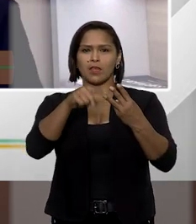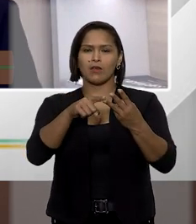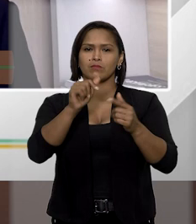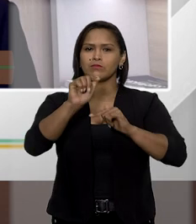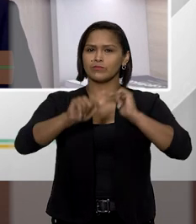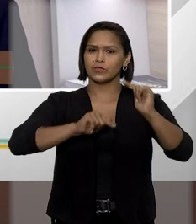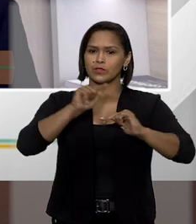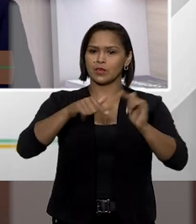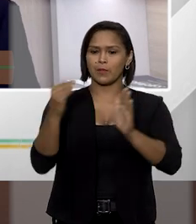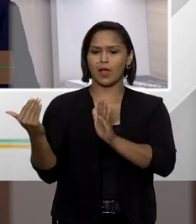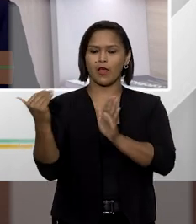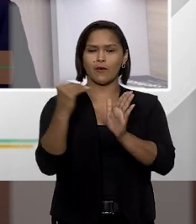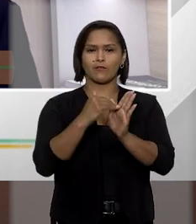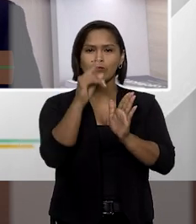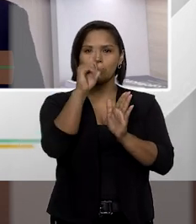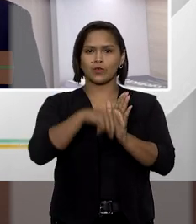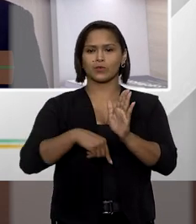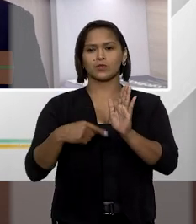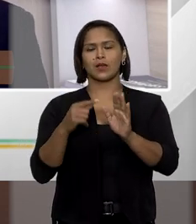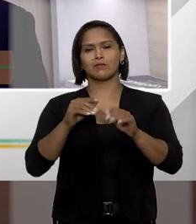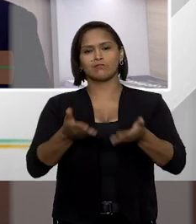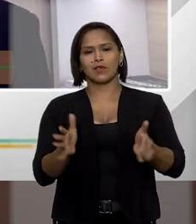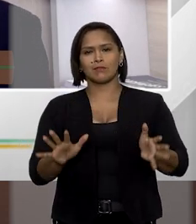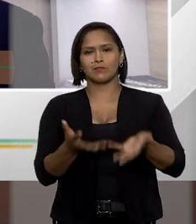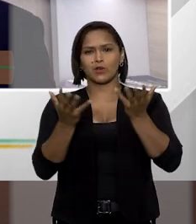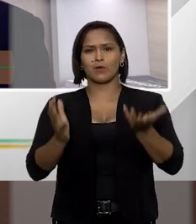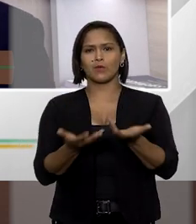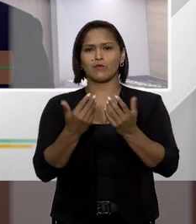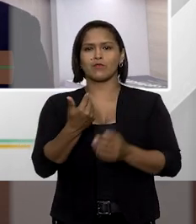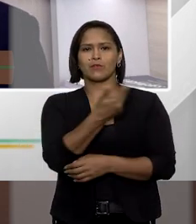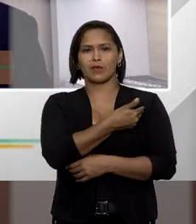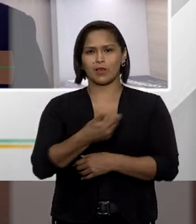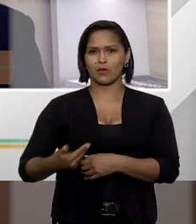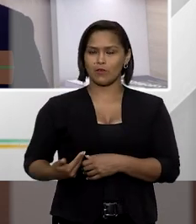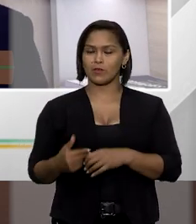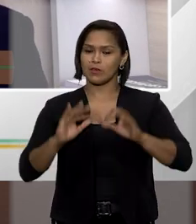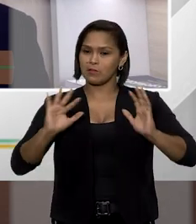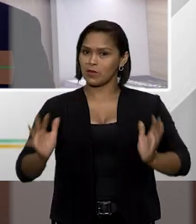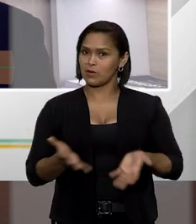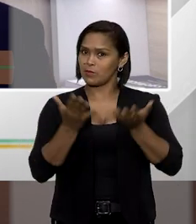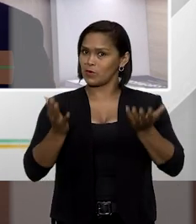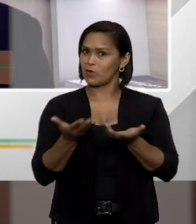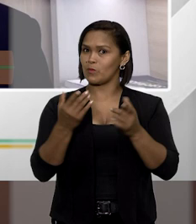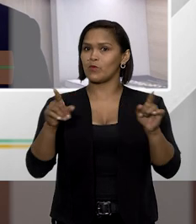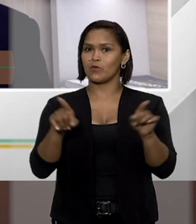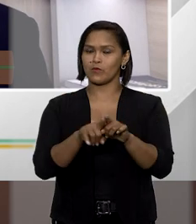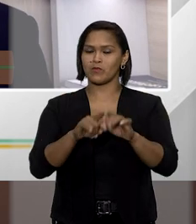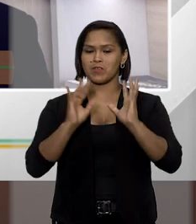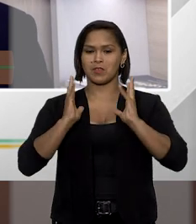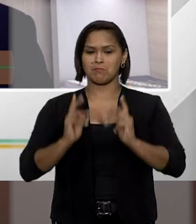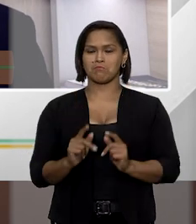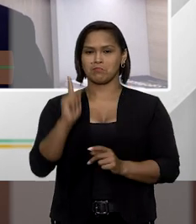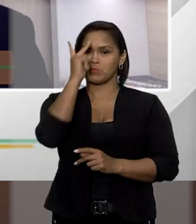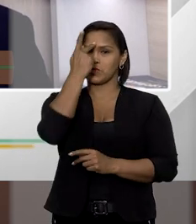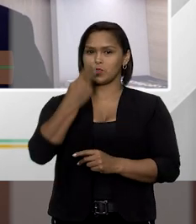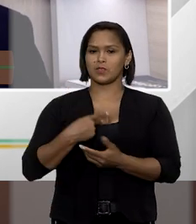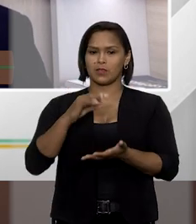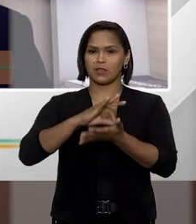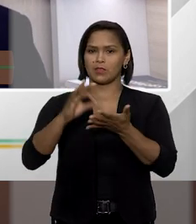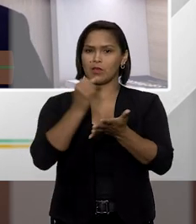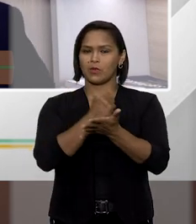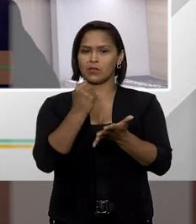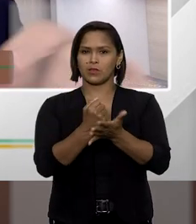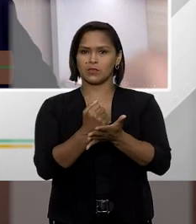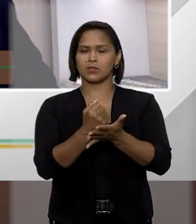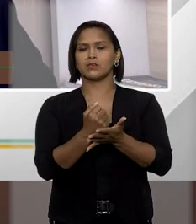sua função voltada para promover a tal governança, para promover a tal impessoalidade nas